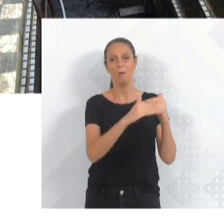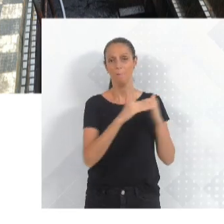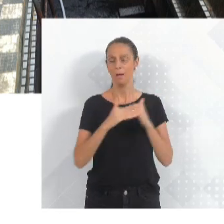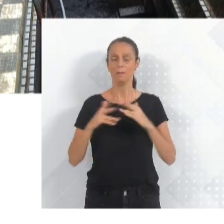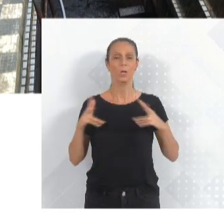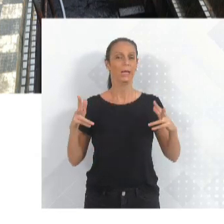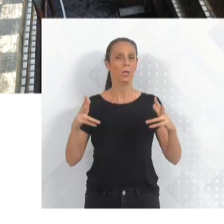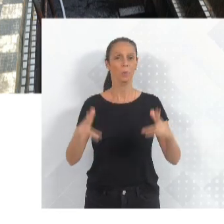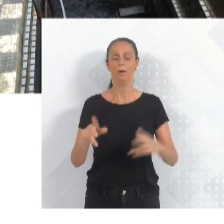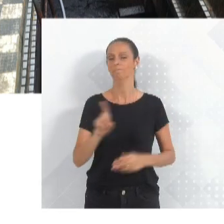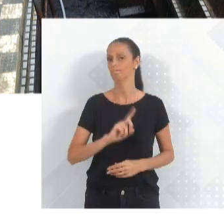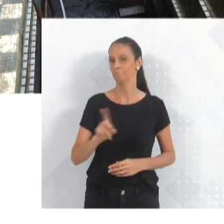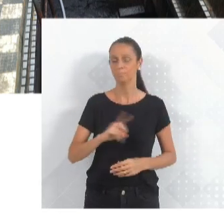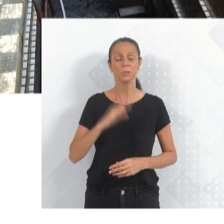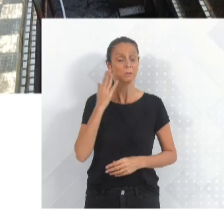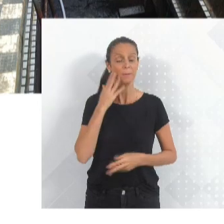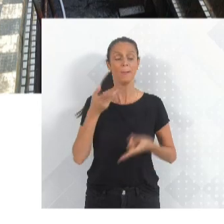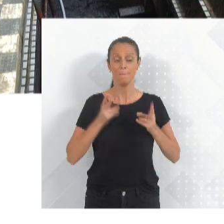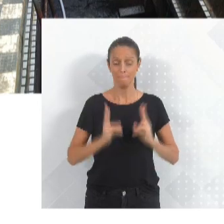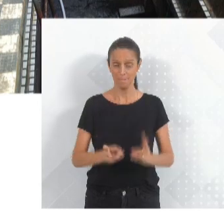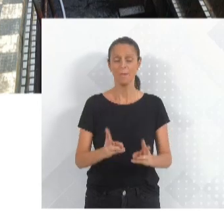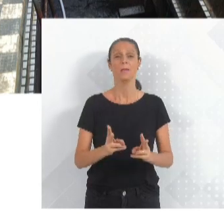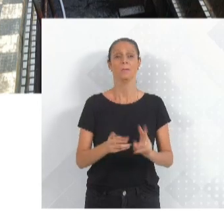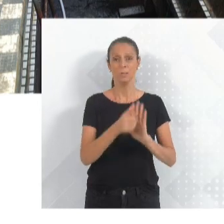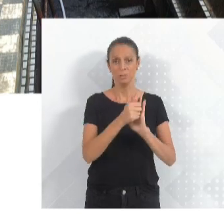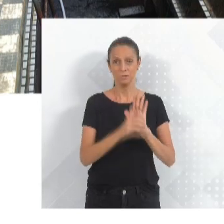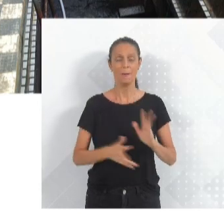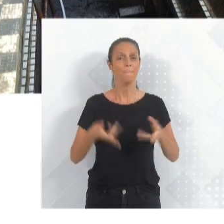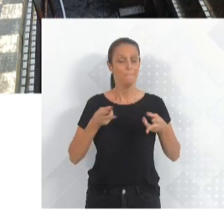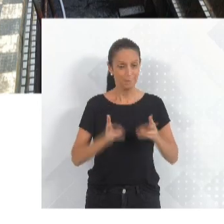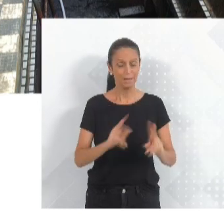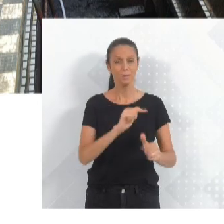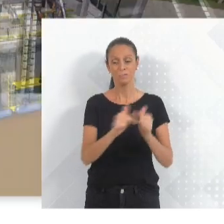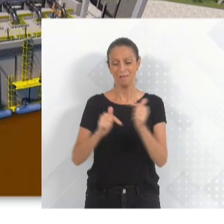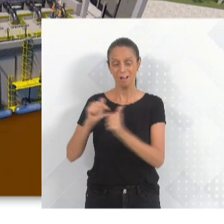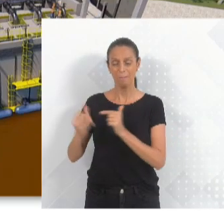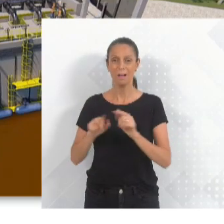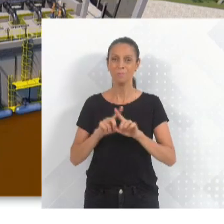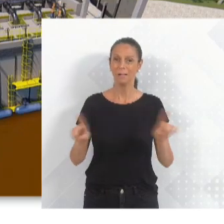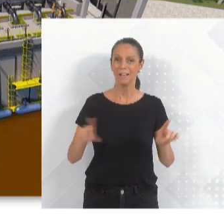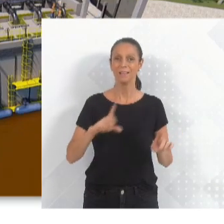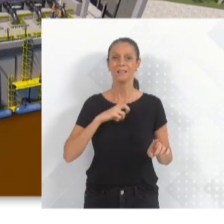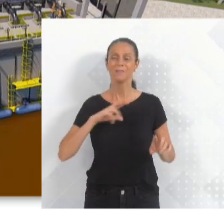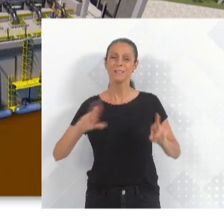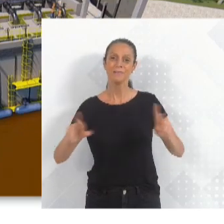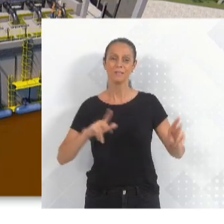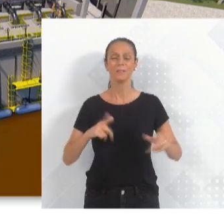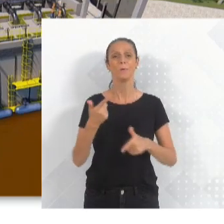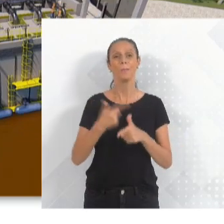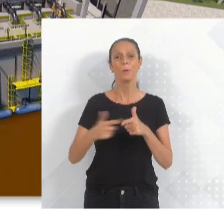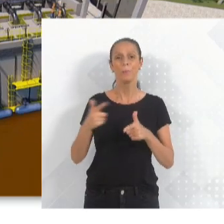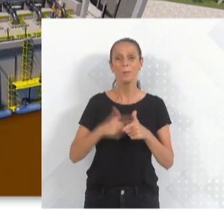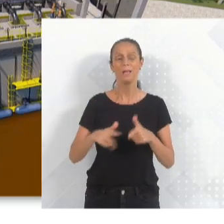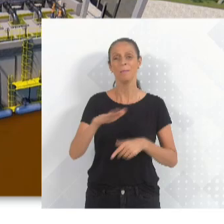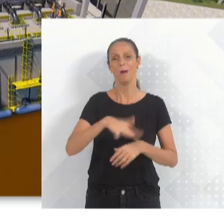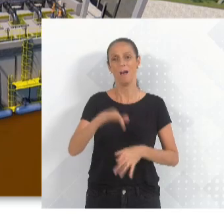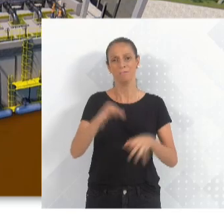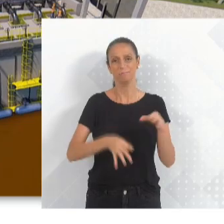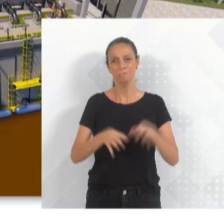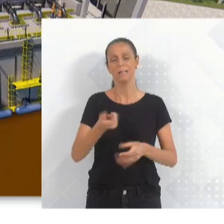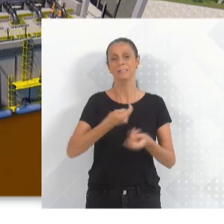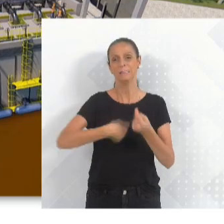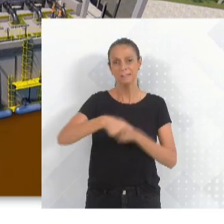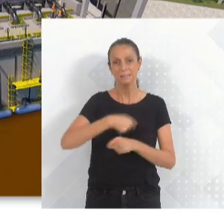que seja a mesma atividade, precisa ir modulando, enfim. E houve esse problema judicial e administrativo que